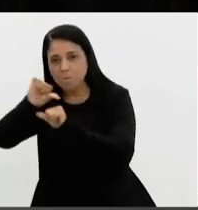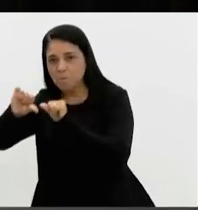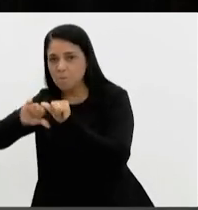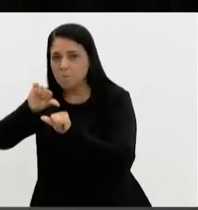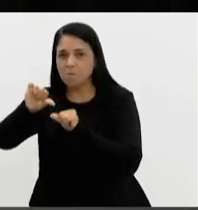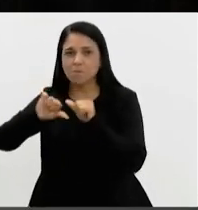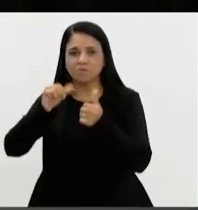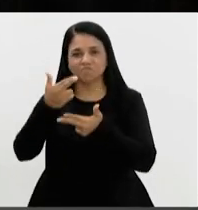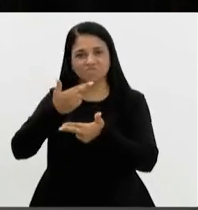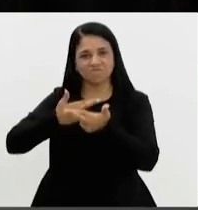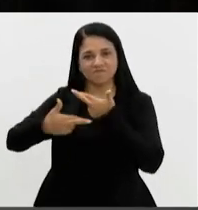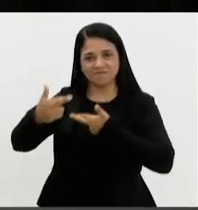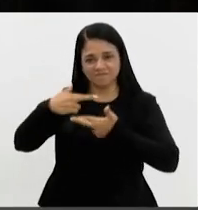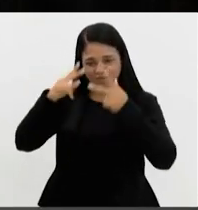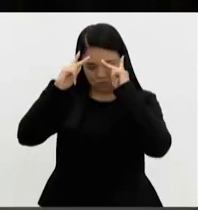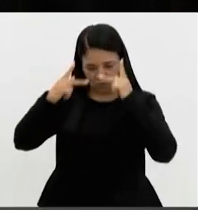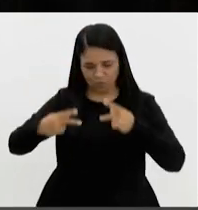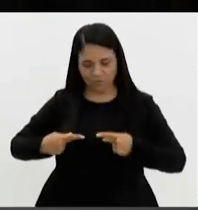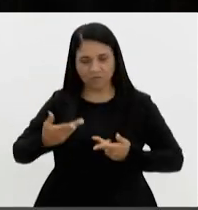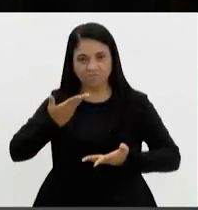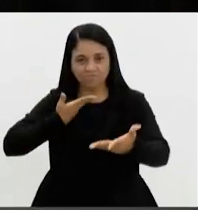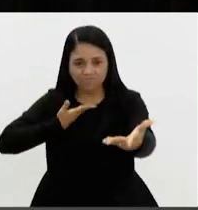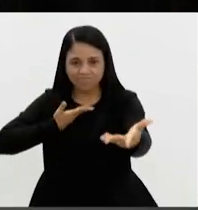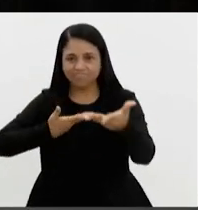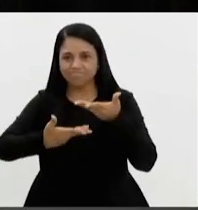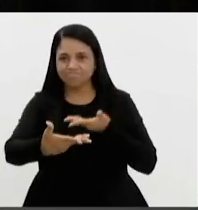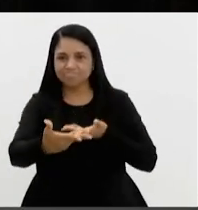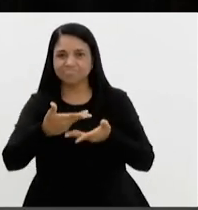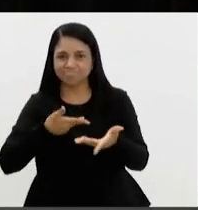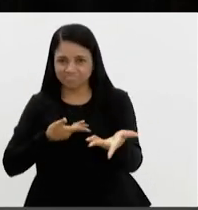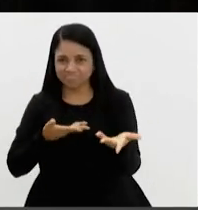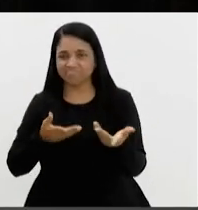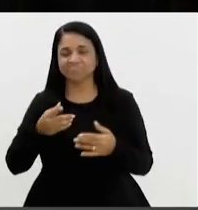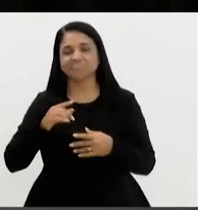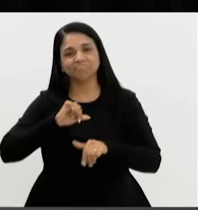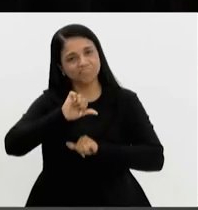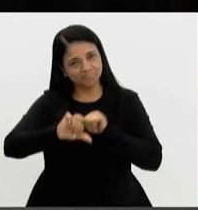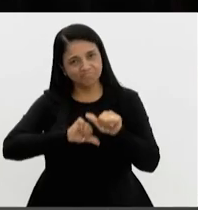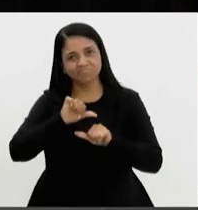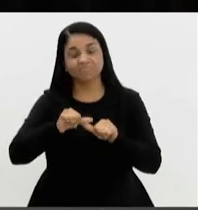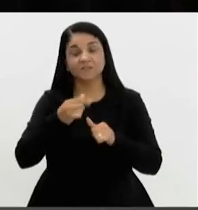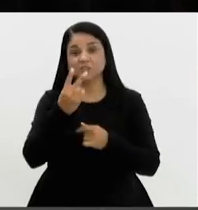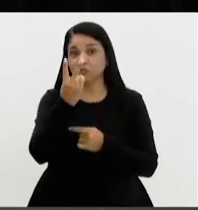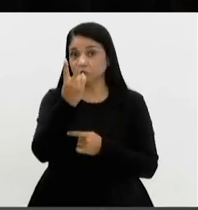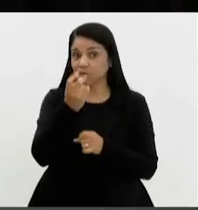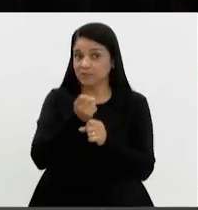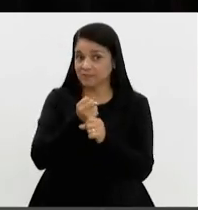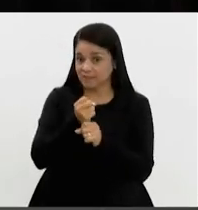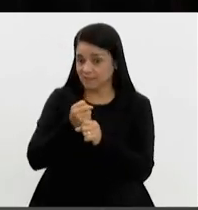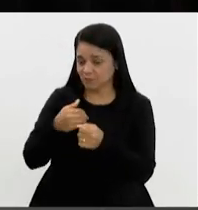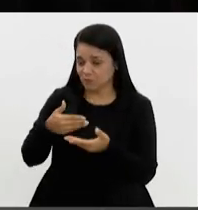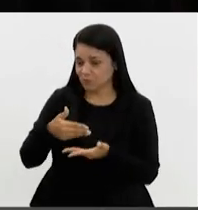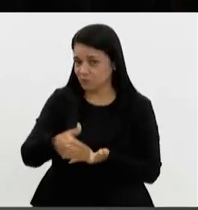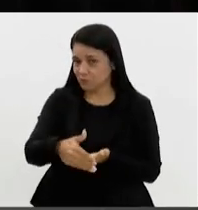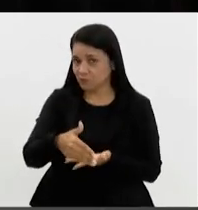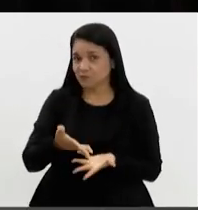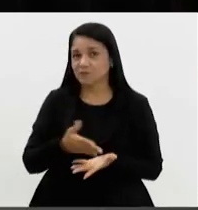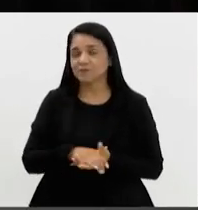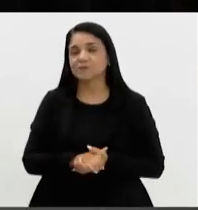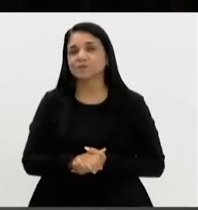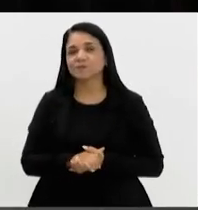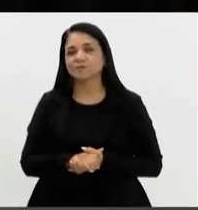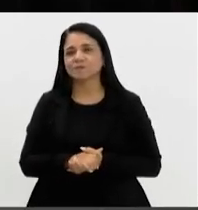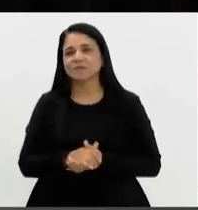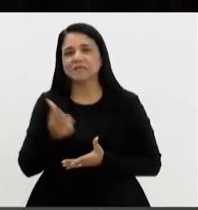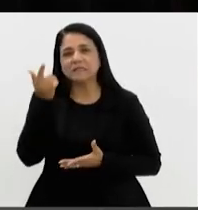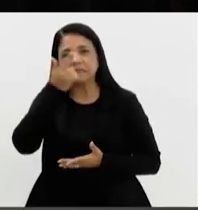Toda a relação humana e isso nos últimos dois anos eh